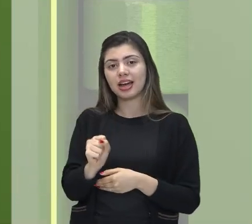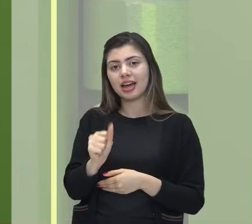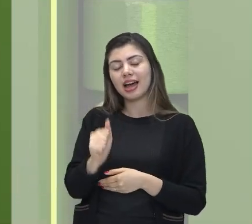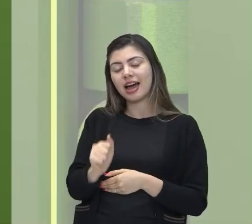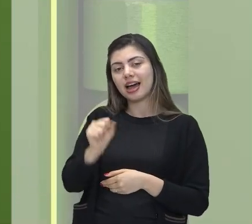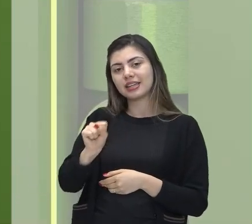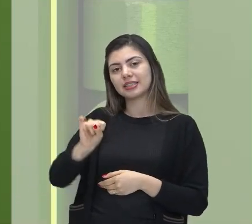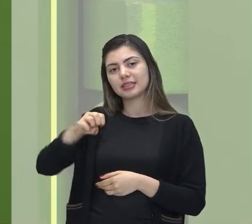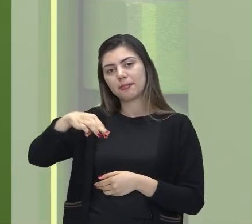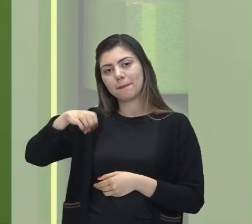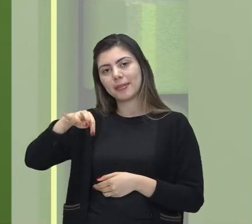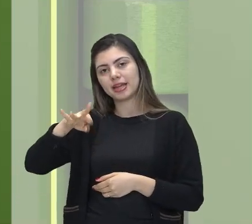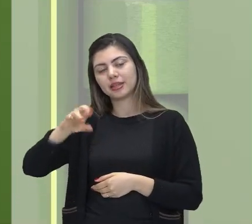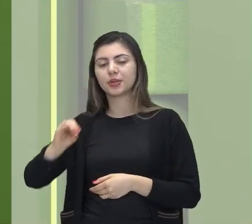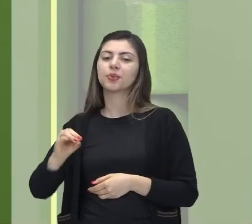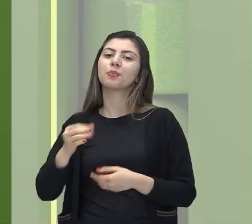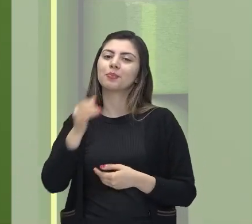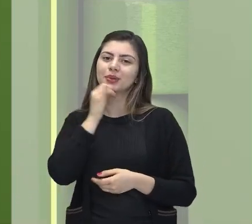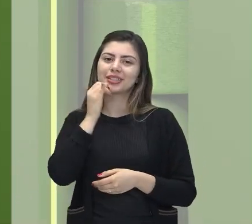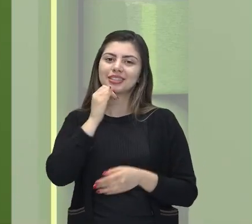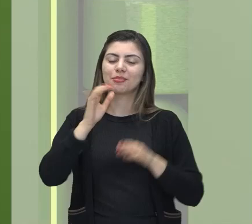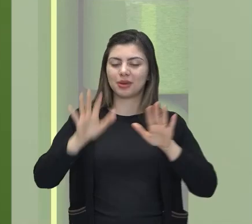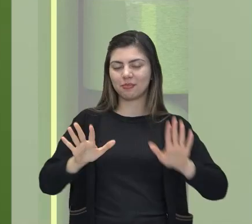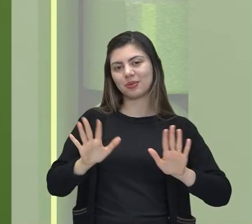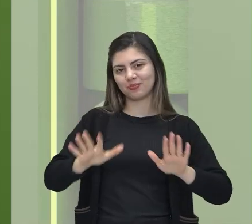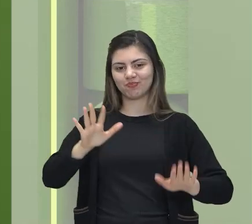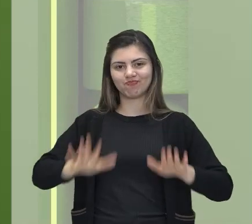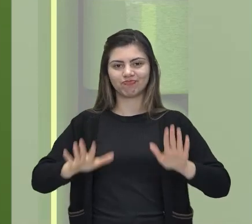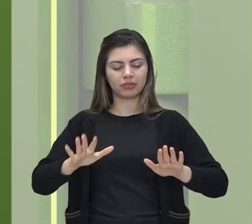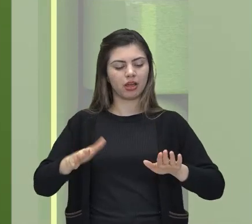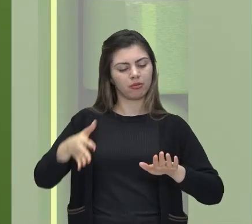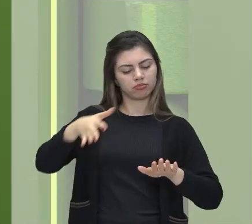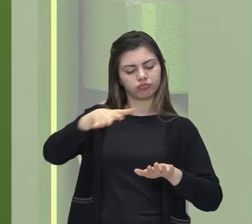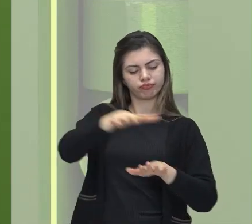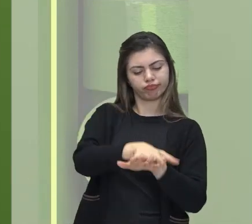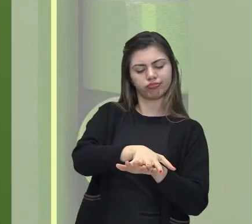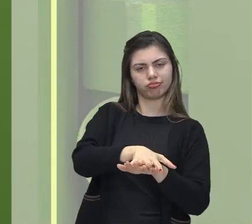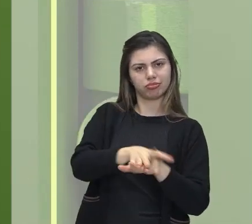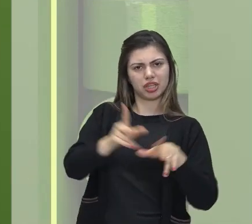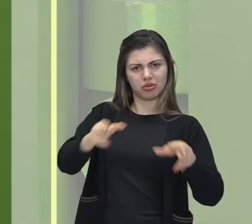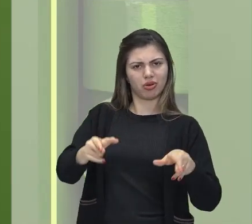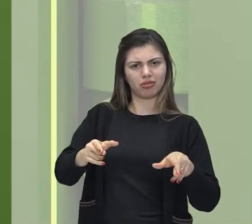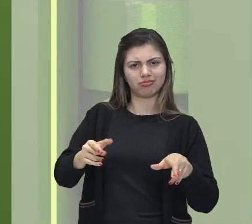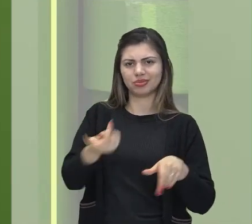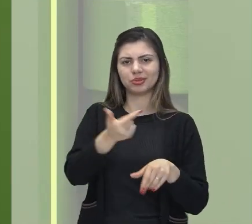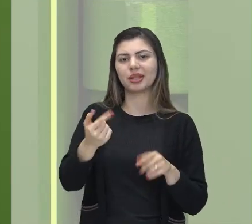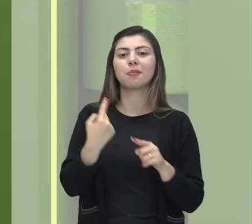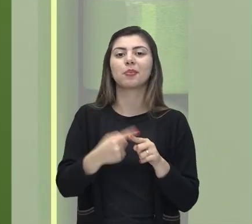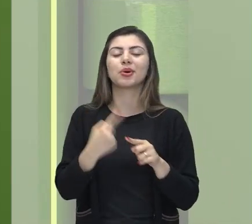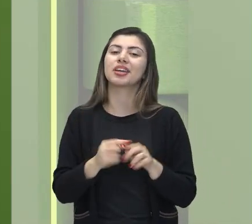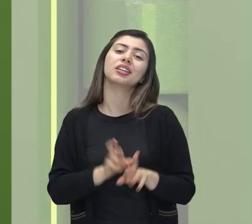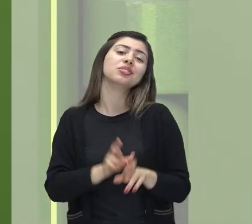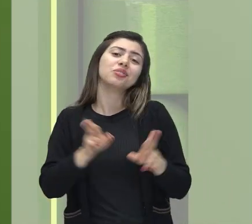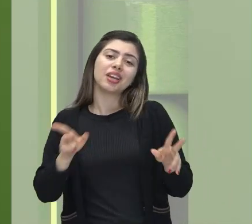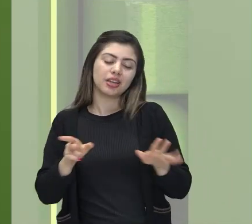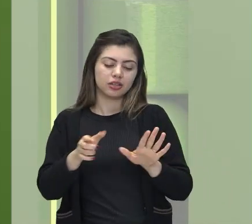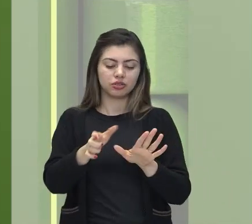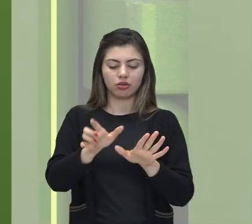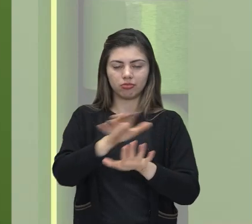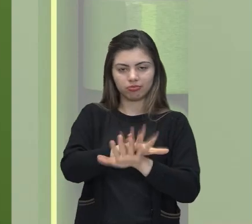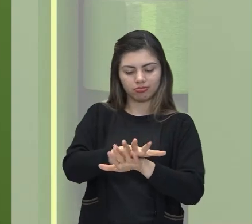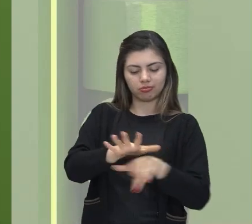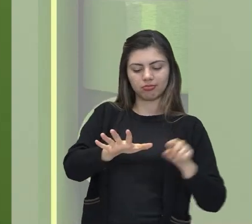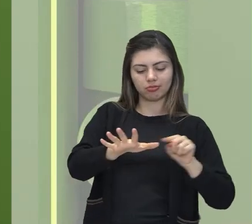não consegue sobrepor uma mão pela outra e aqui, ó, ficar igualzinho. O polegar sempre vai ficar ao contrário do